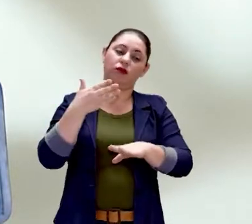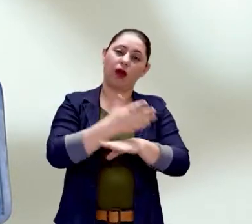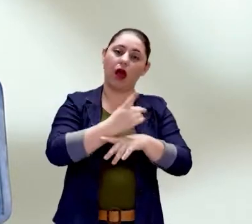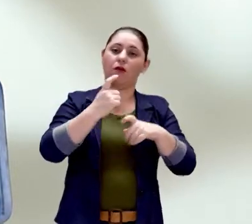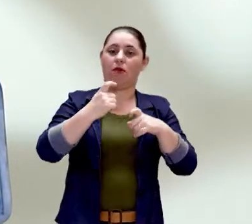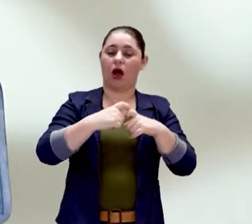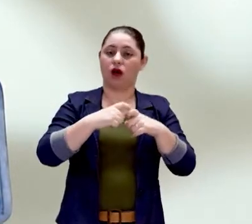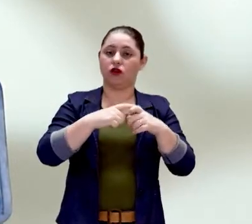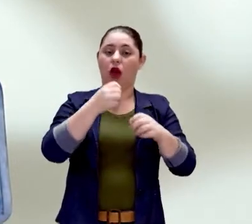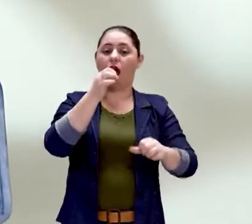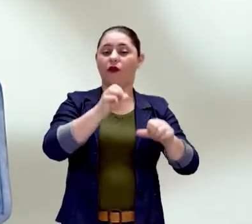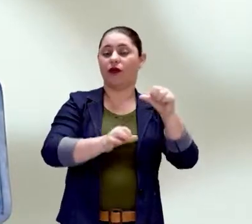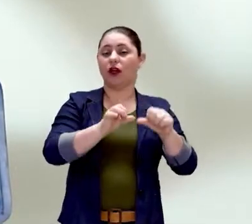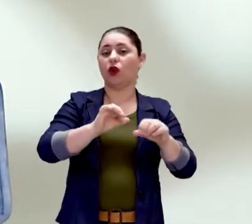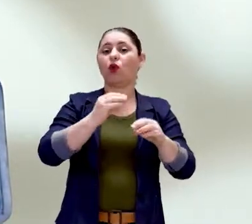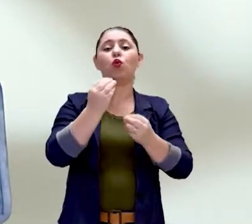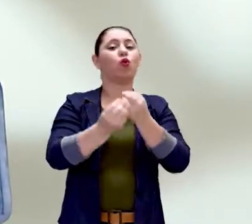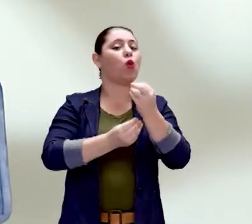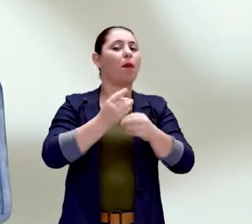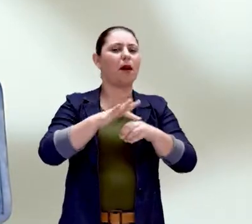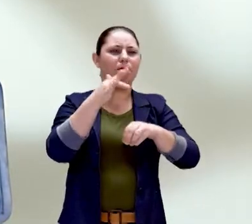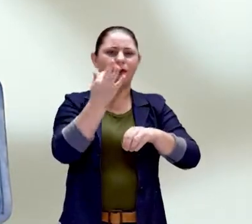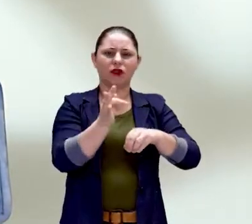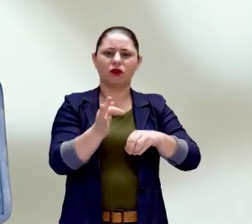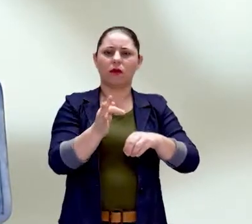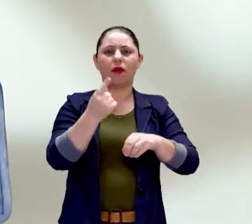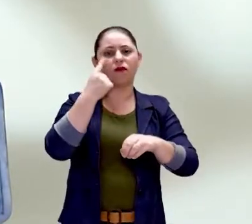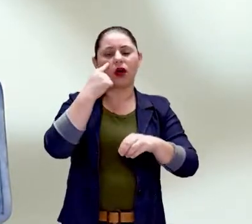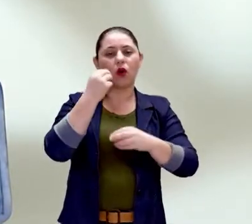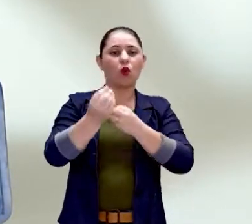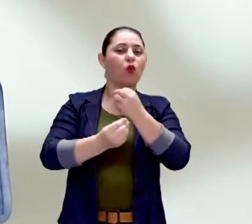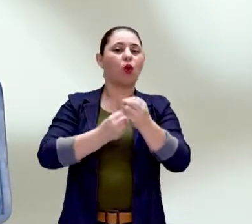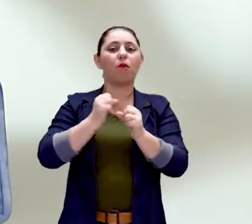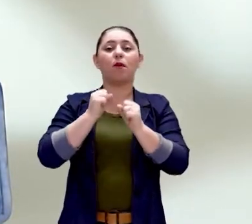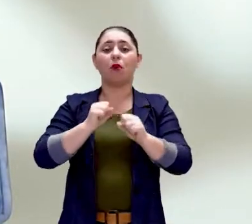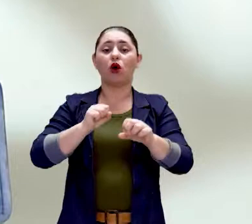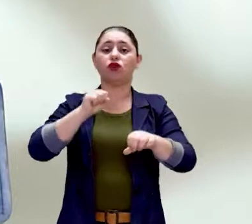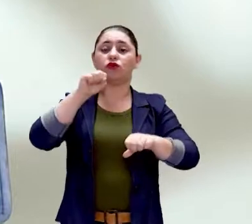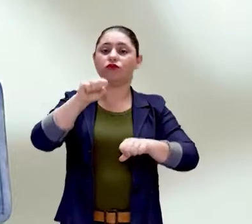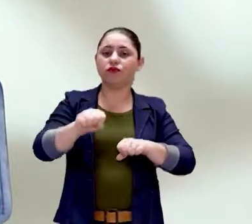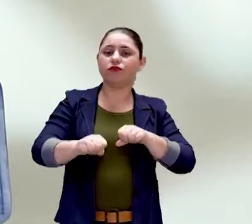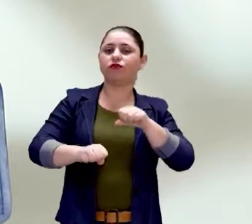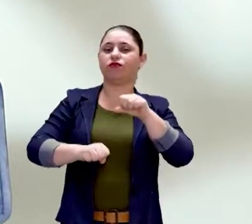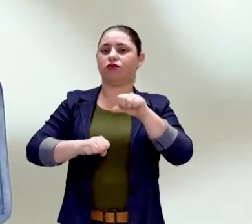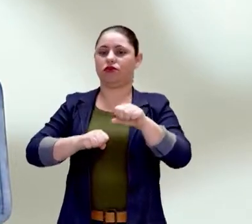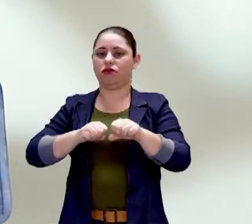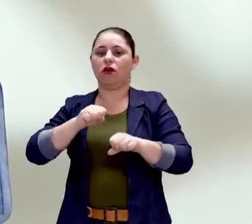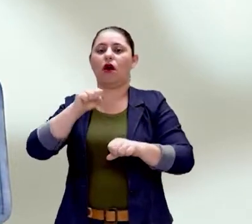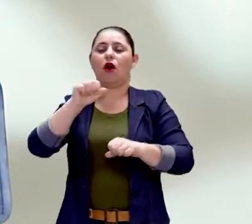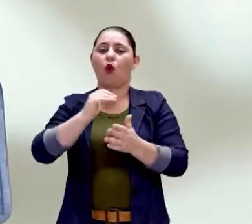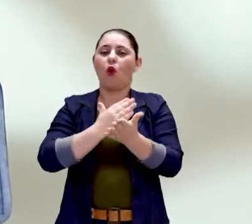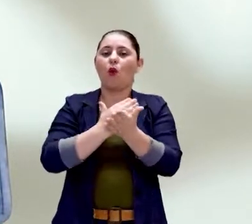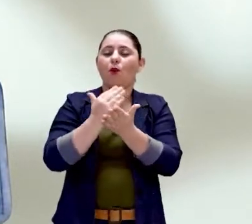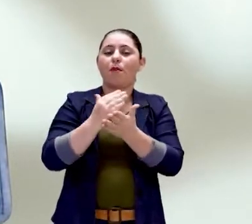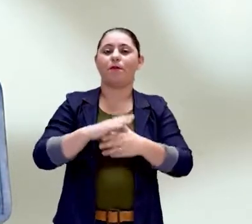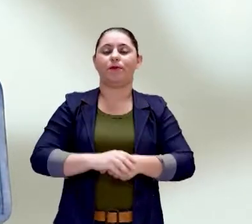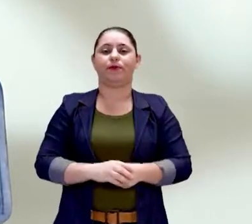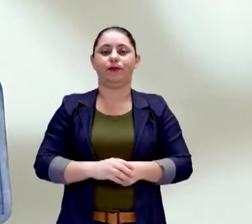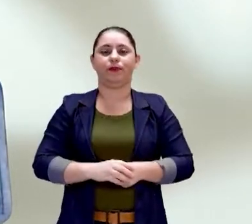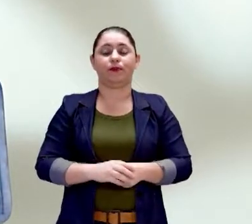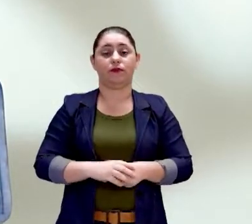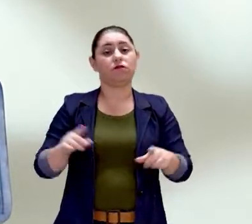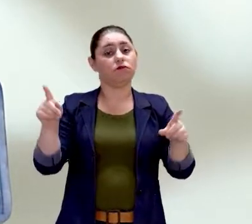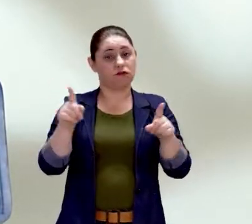esporte para avaliar como que está essa lesão, para saber o nível de intensidade que ele pode começar essa atividade física.